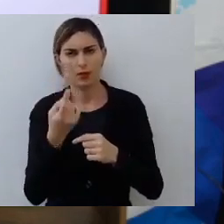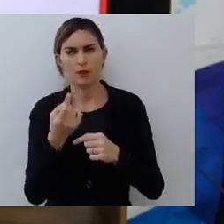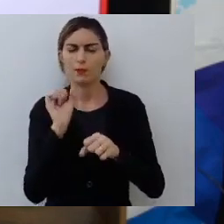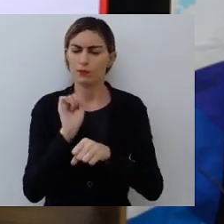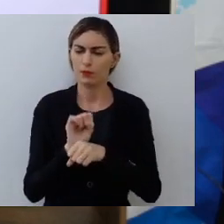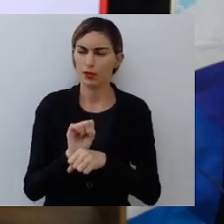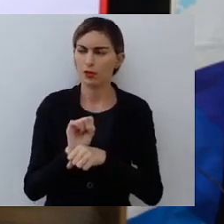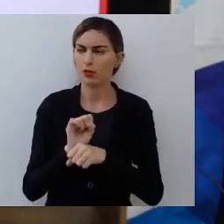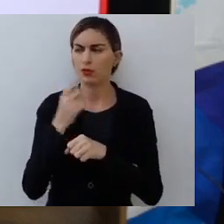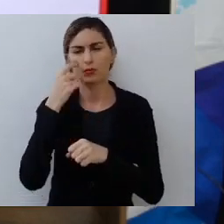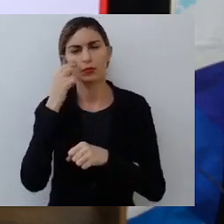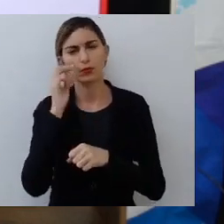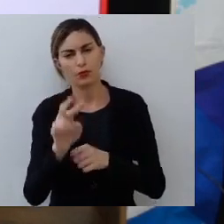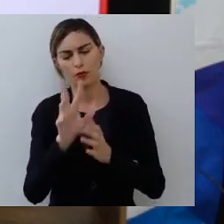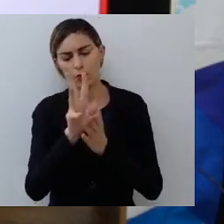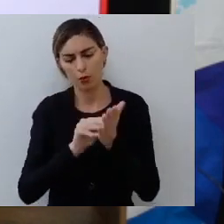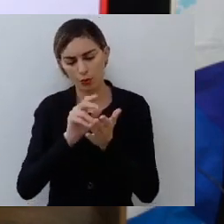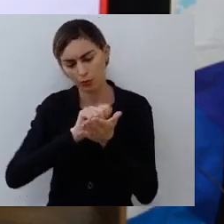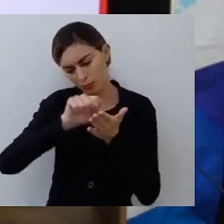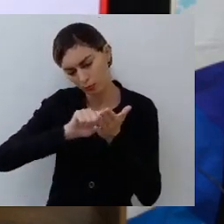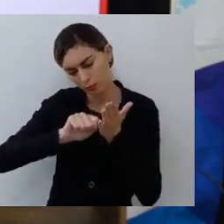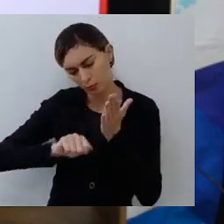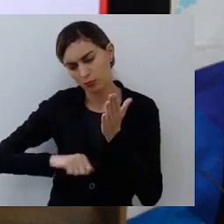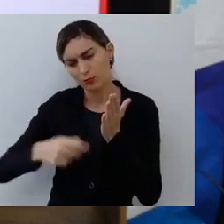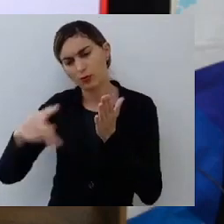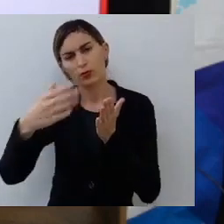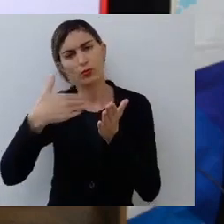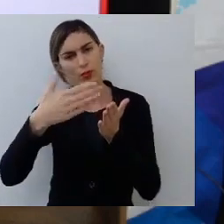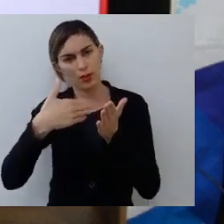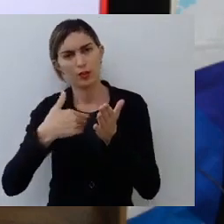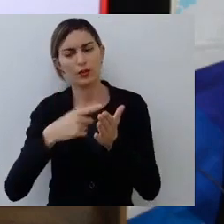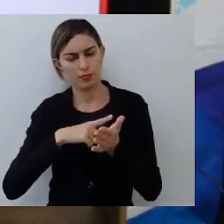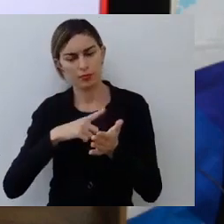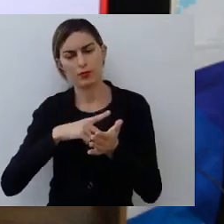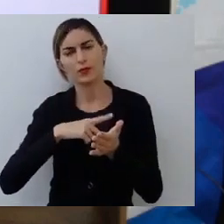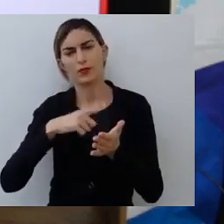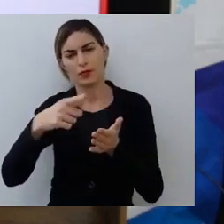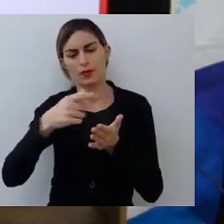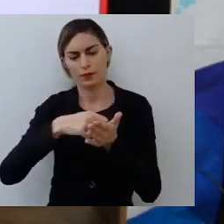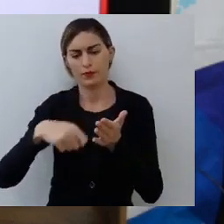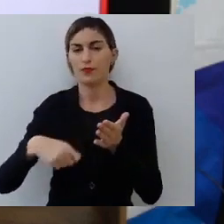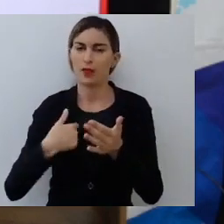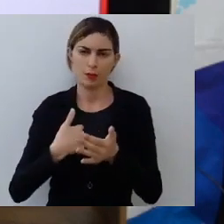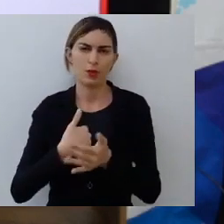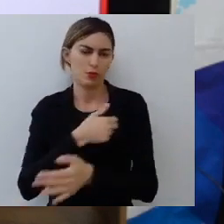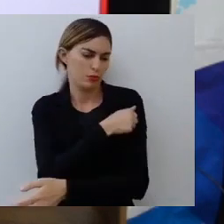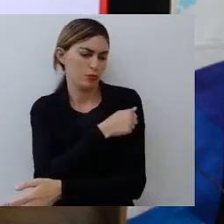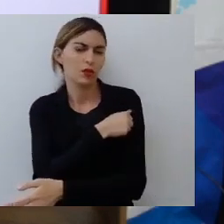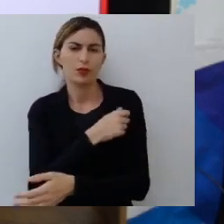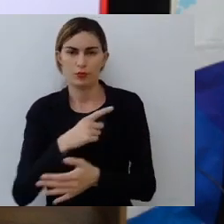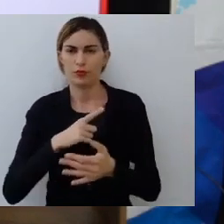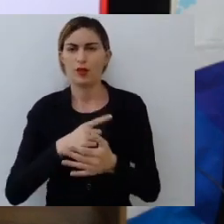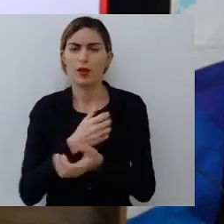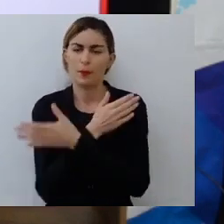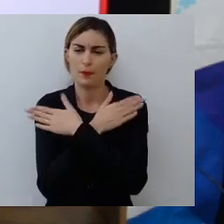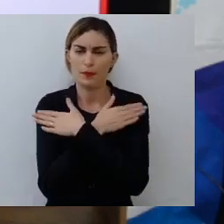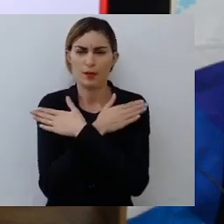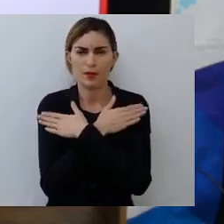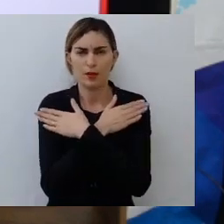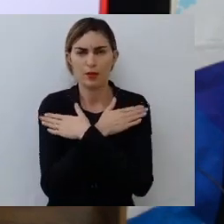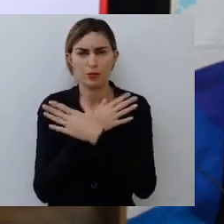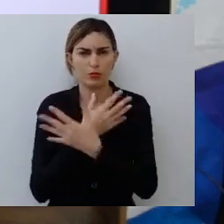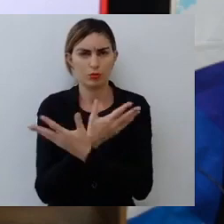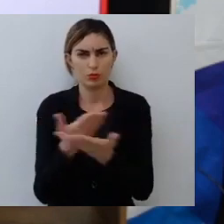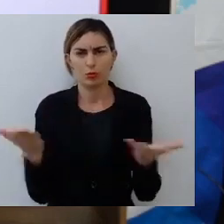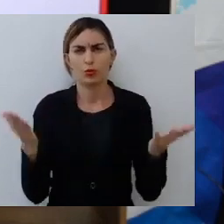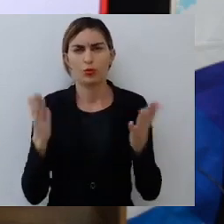pausa, copia seu caderninho maravilhoso, lindo, que eu sei que você tem. Pelo menos os meus alunos, um forte abraço a todos